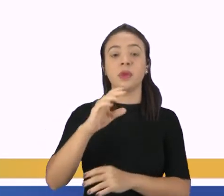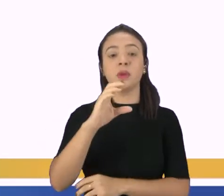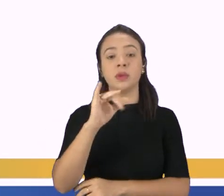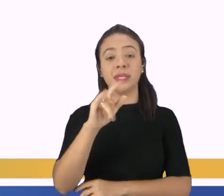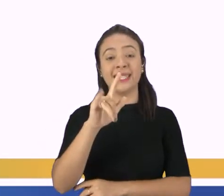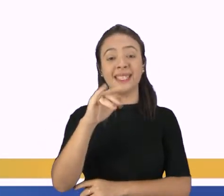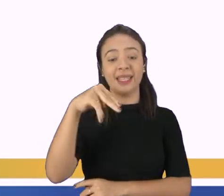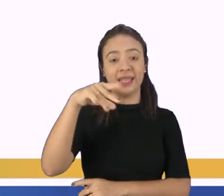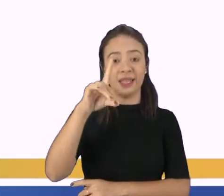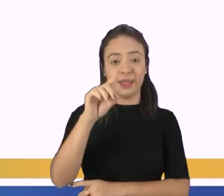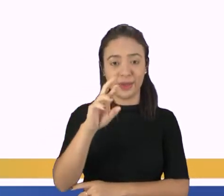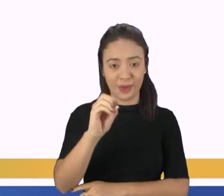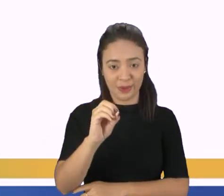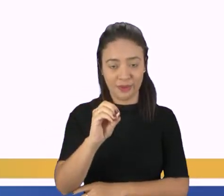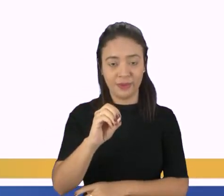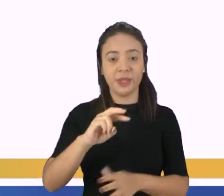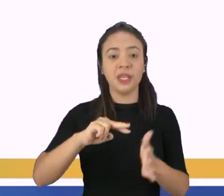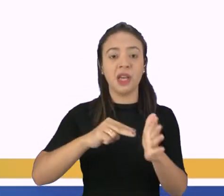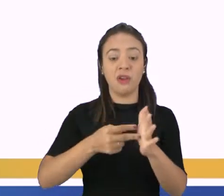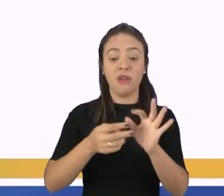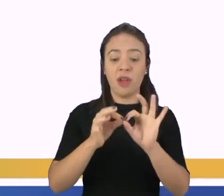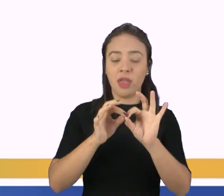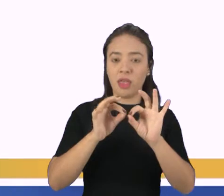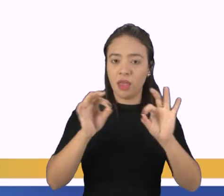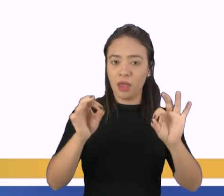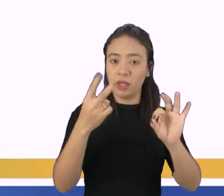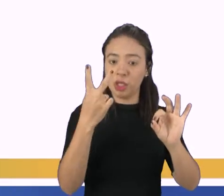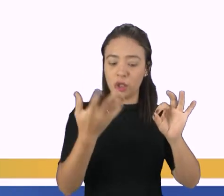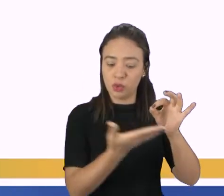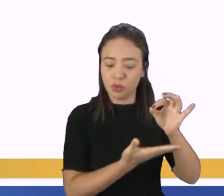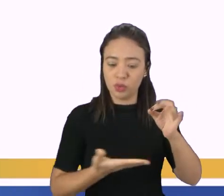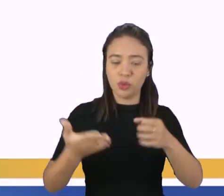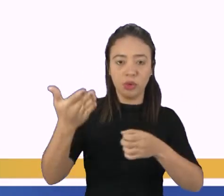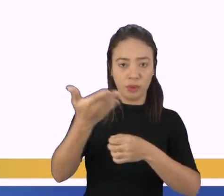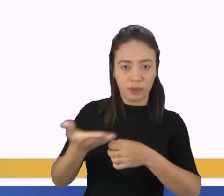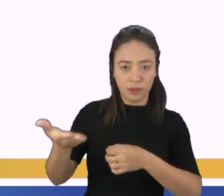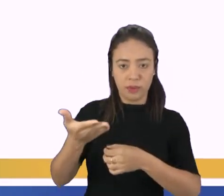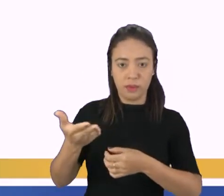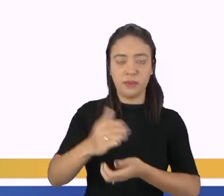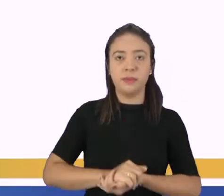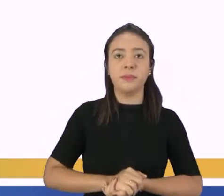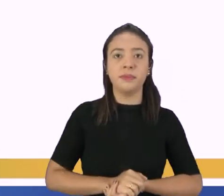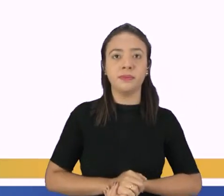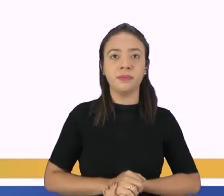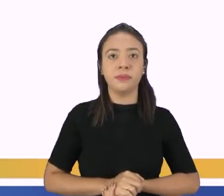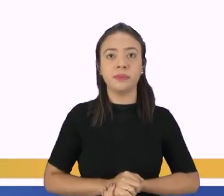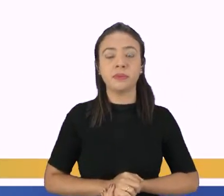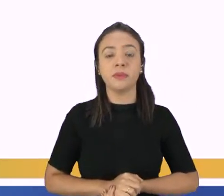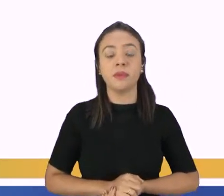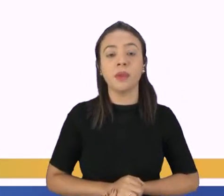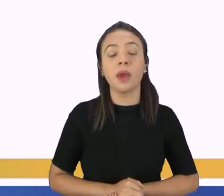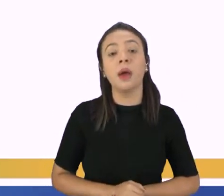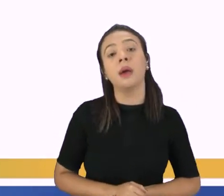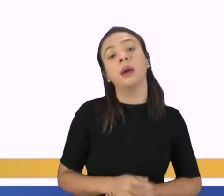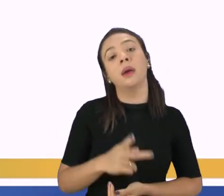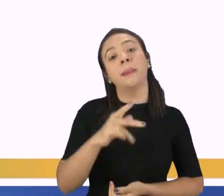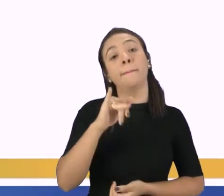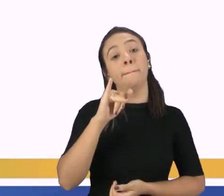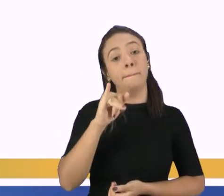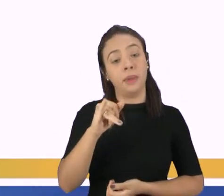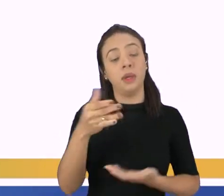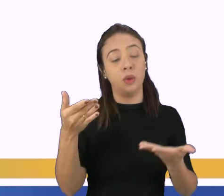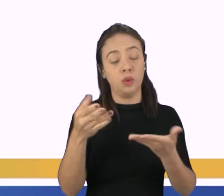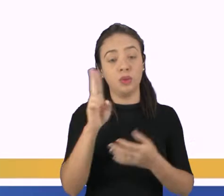a distância entre as duas bases que formam ele, ok? O valor de π, a gente vai adotar aqui